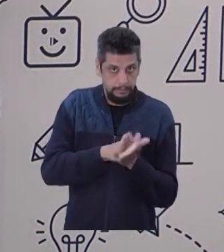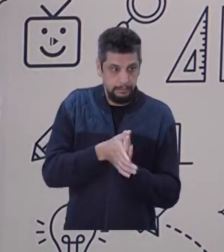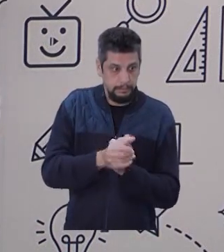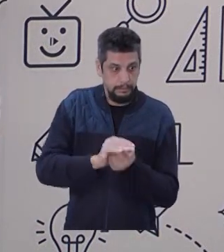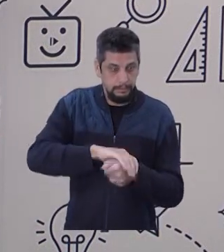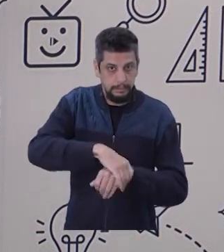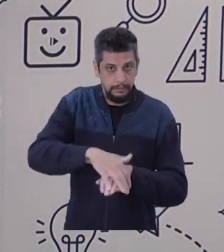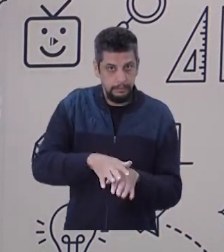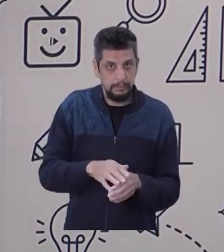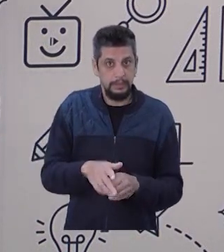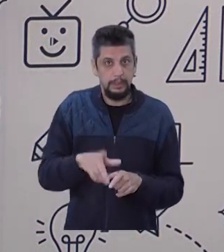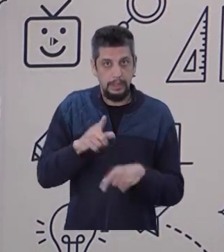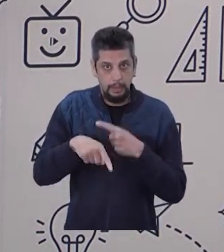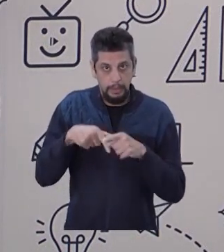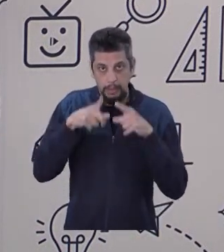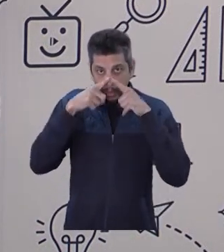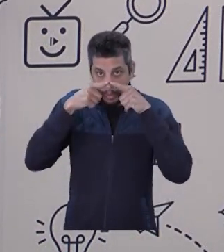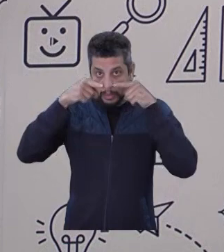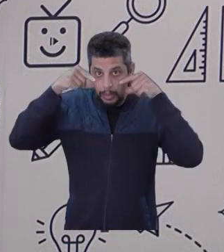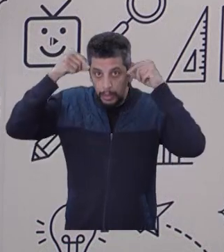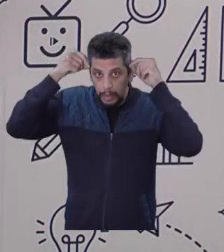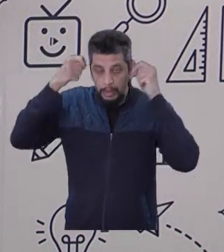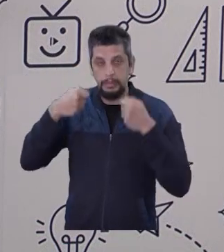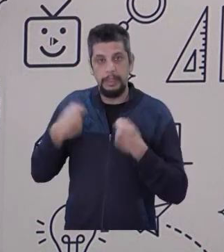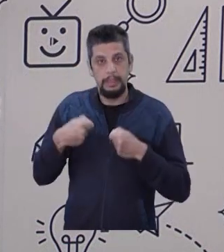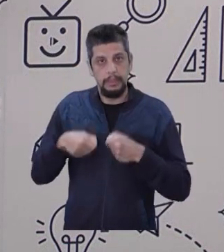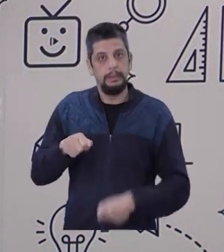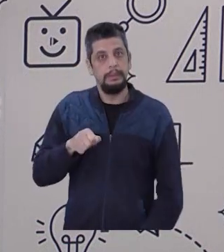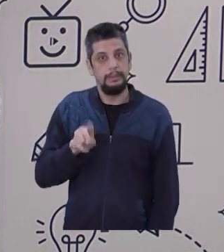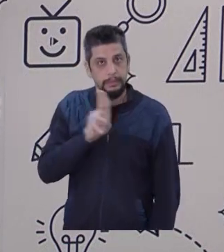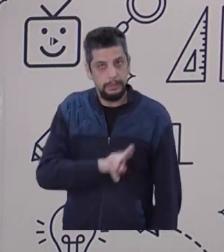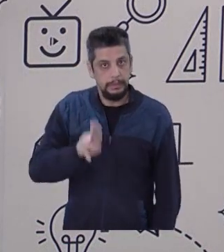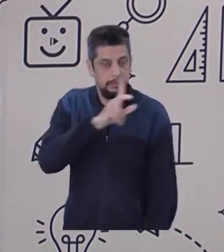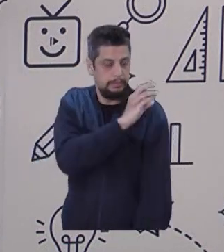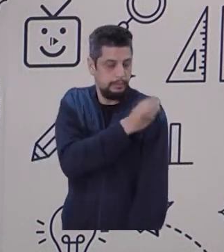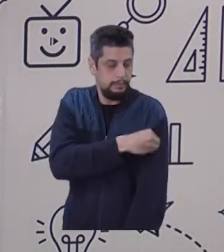usar a máscara, a gente precisa passar o álcool gel. Isso mesmo.